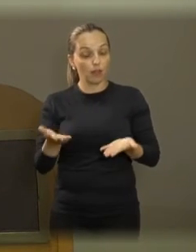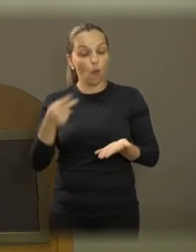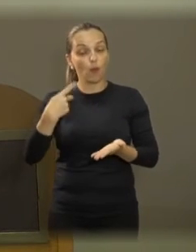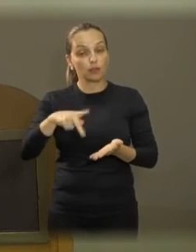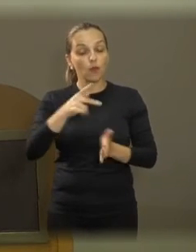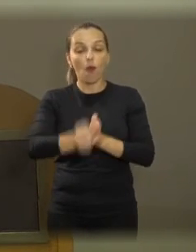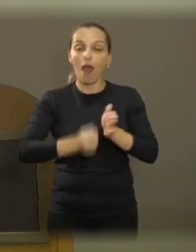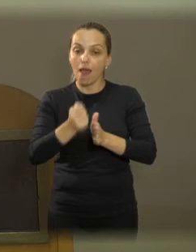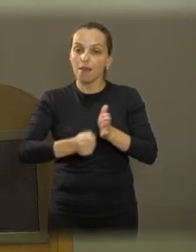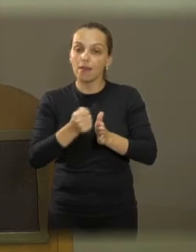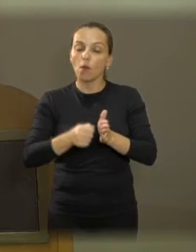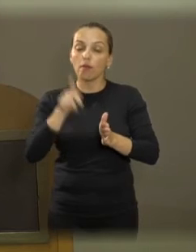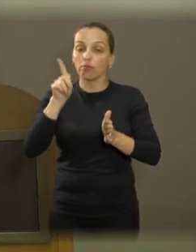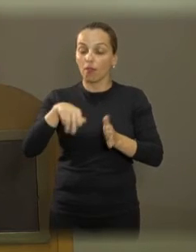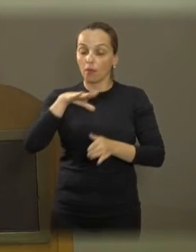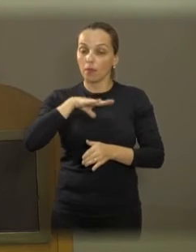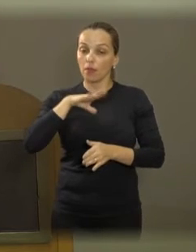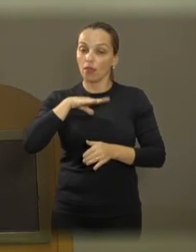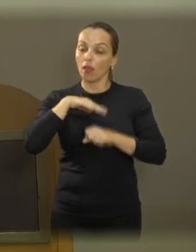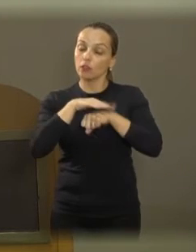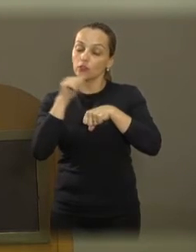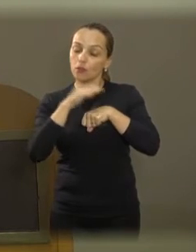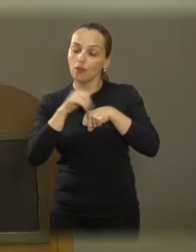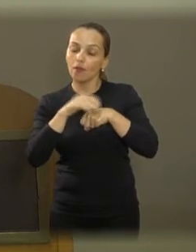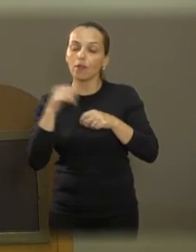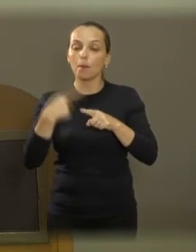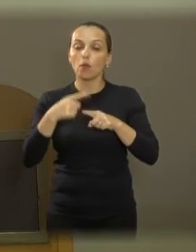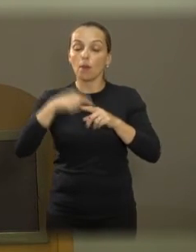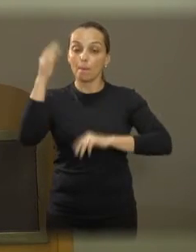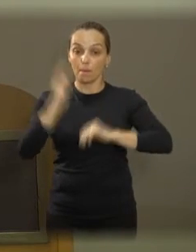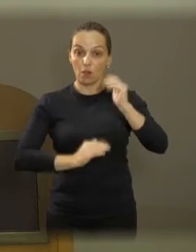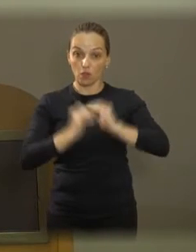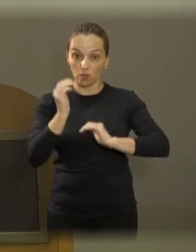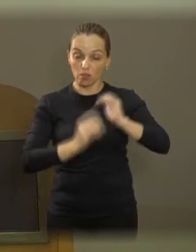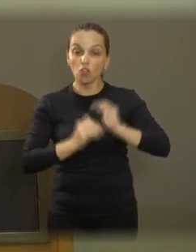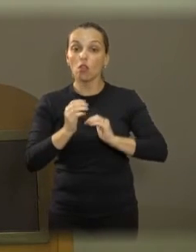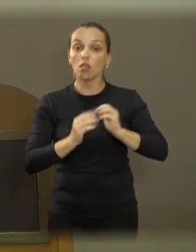né? Por tantas pessoas competentes que tem nessa cidade.